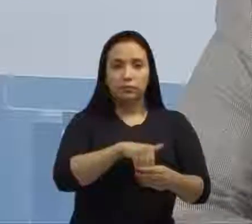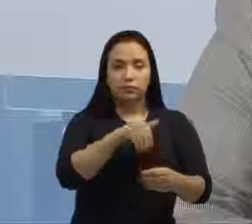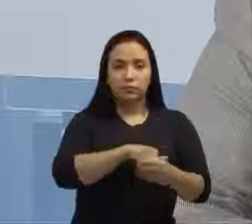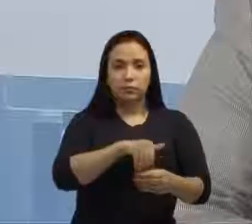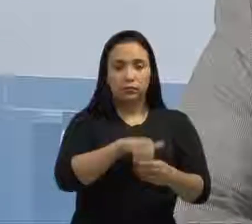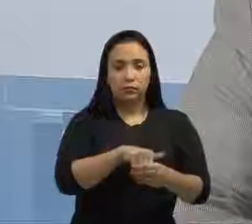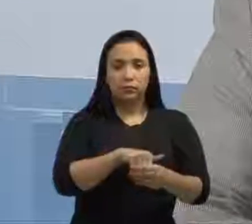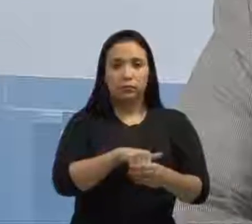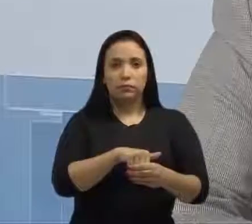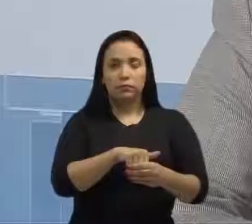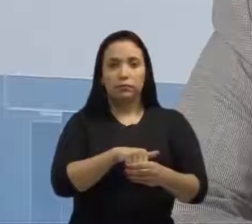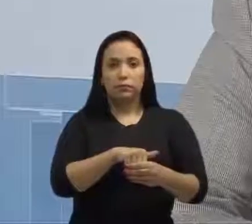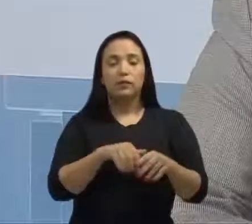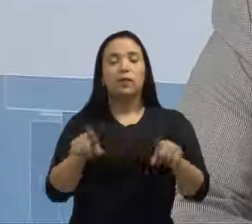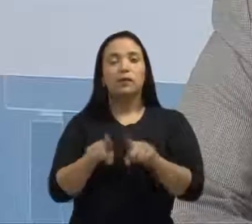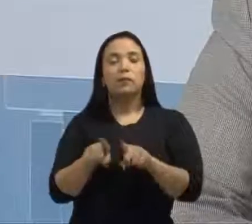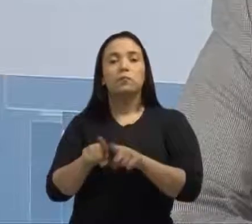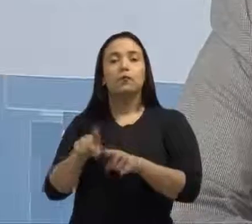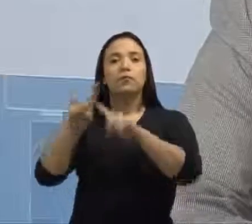temos eleição